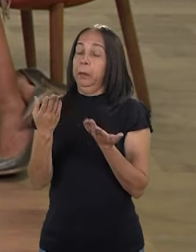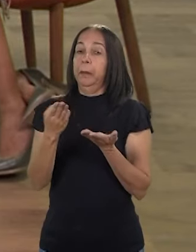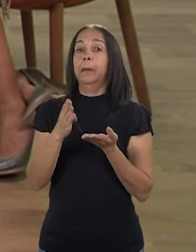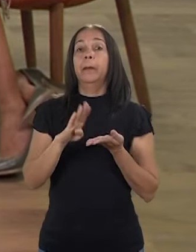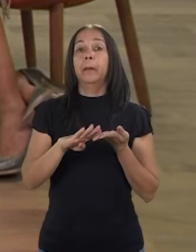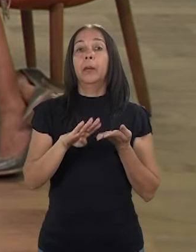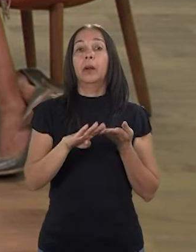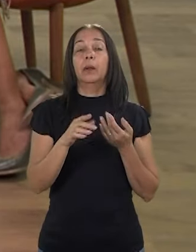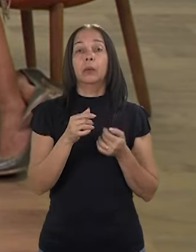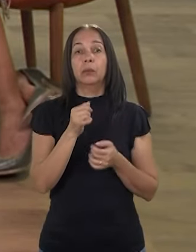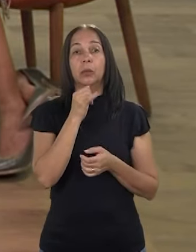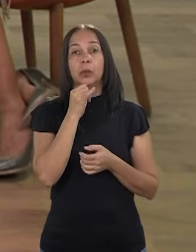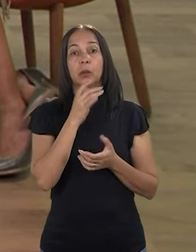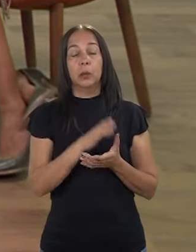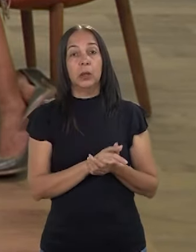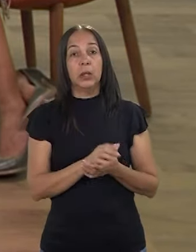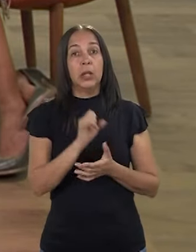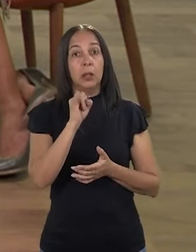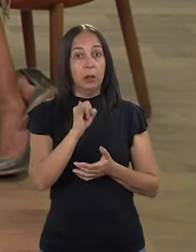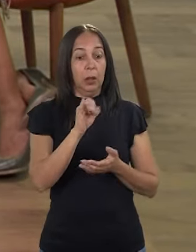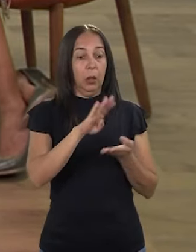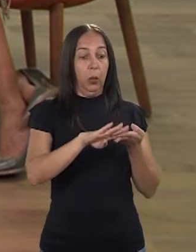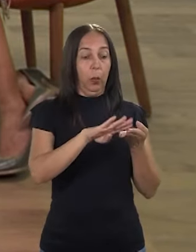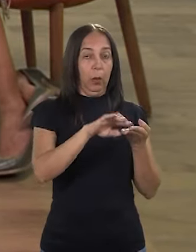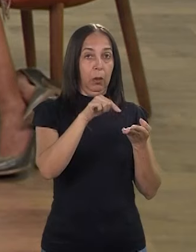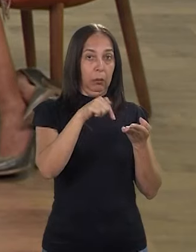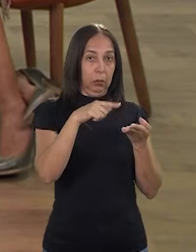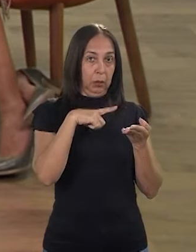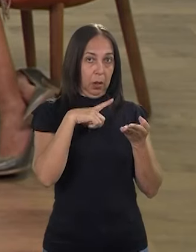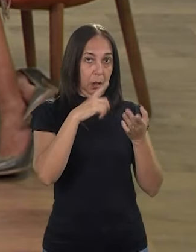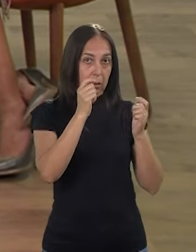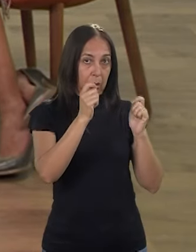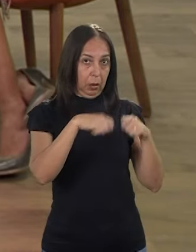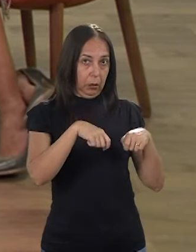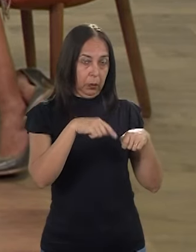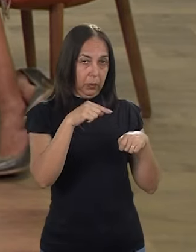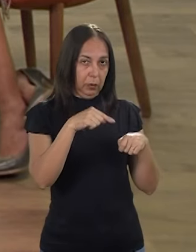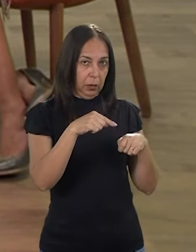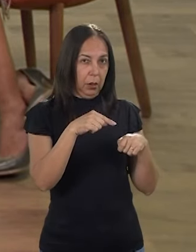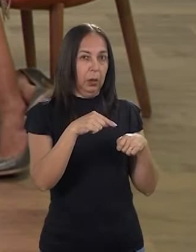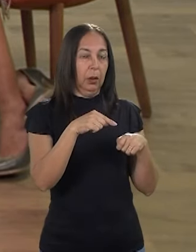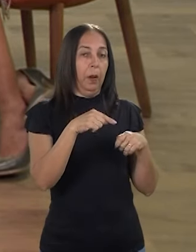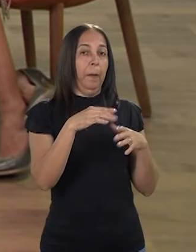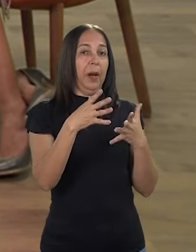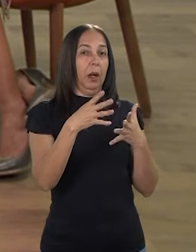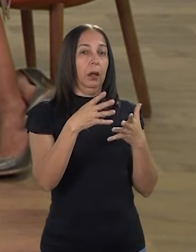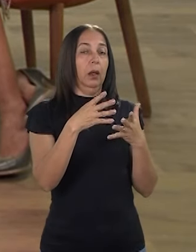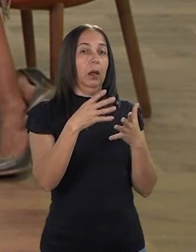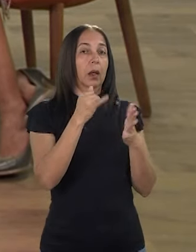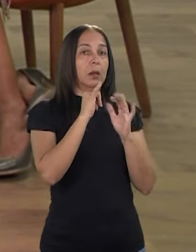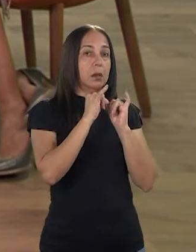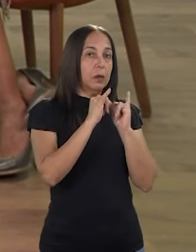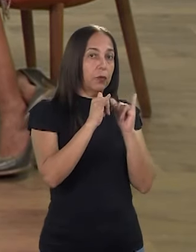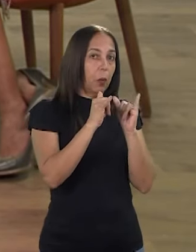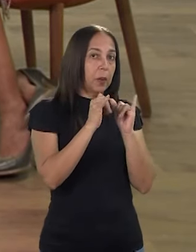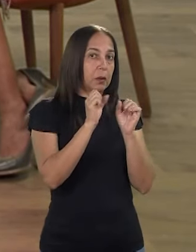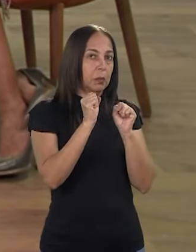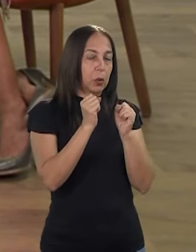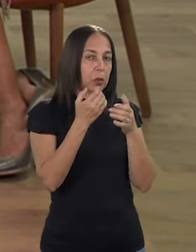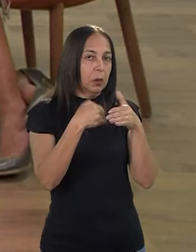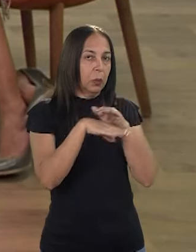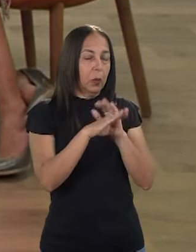assim o banco tendo e capacidade suficiente de fazer com que os meus dados que estão ali sensíveis sejam colocados e